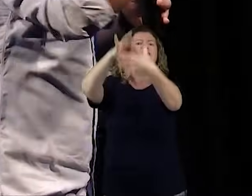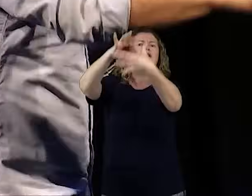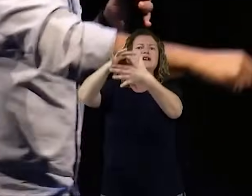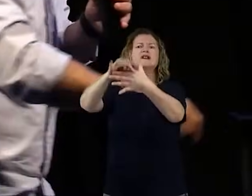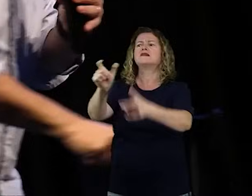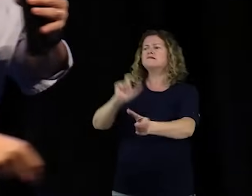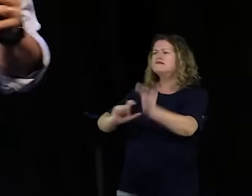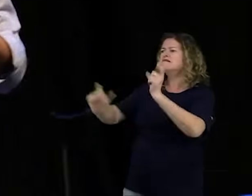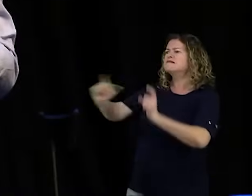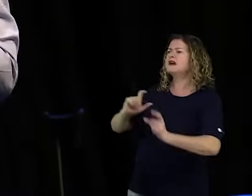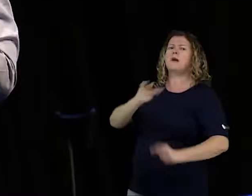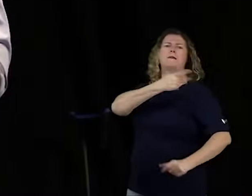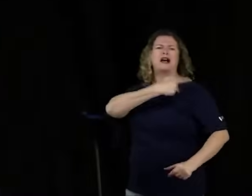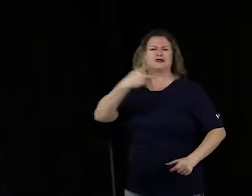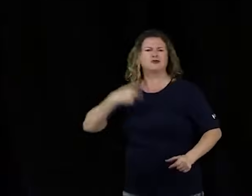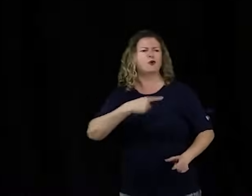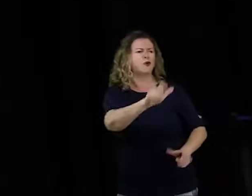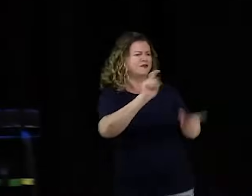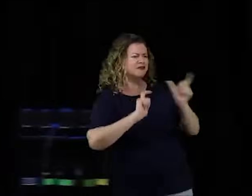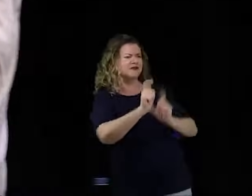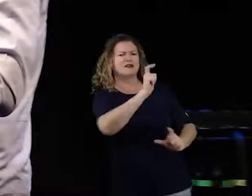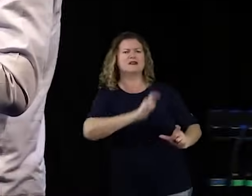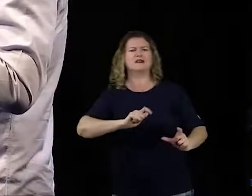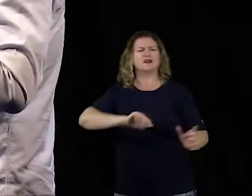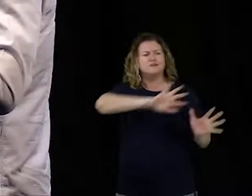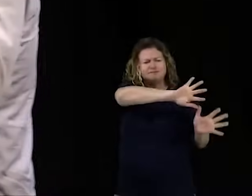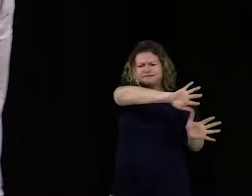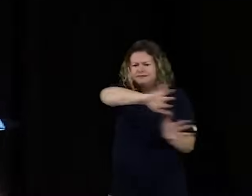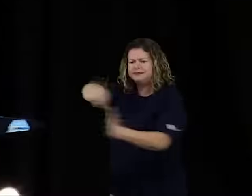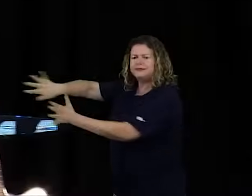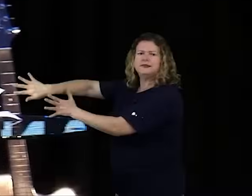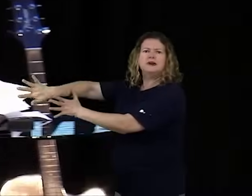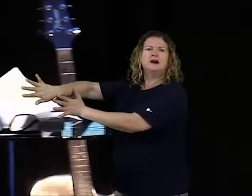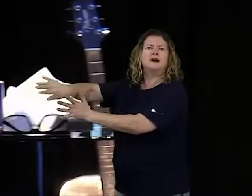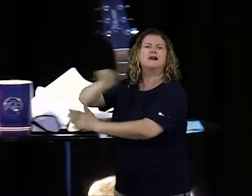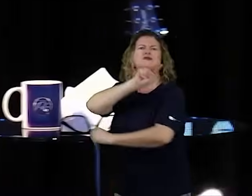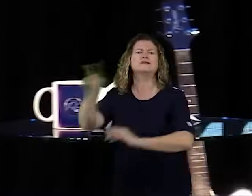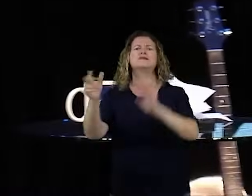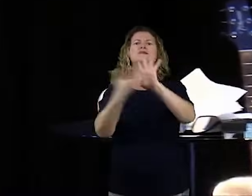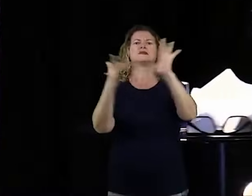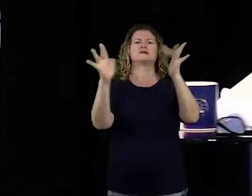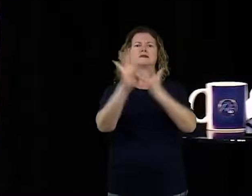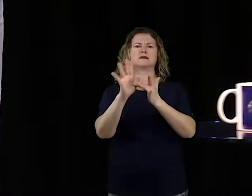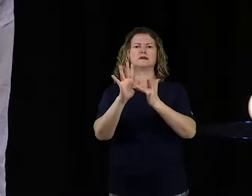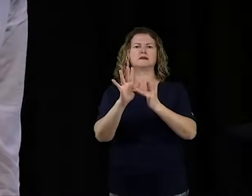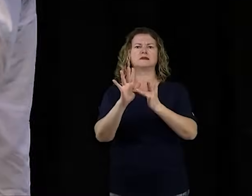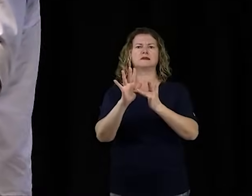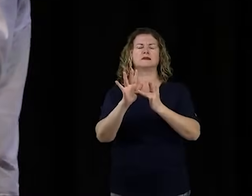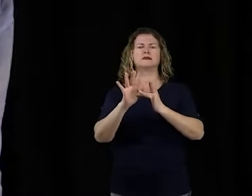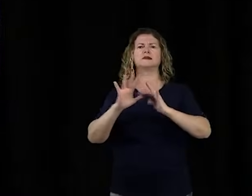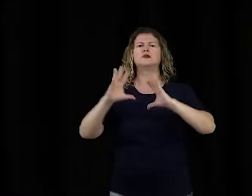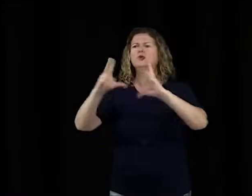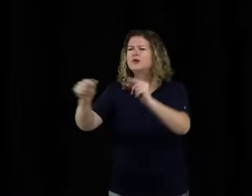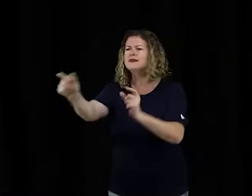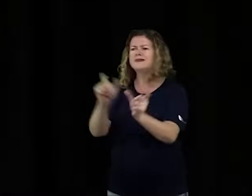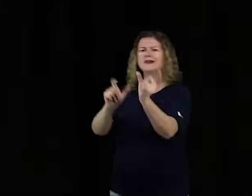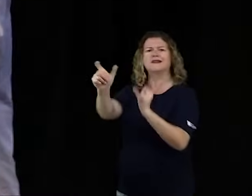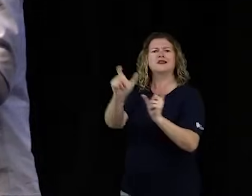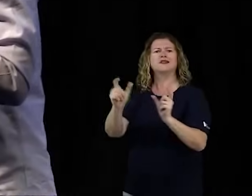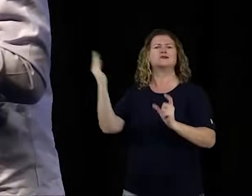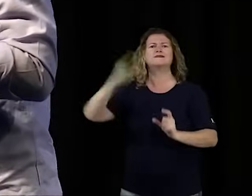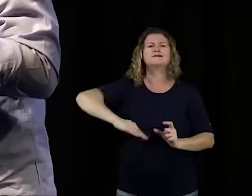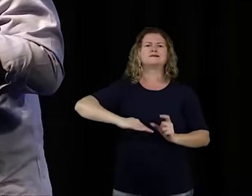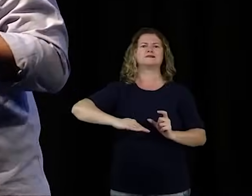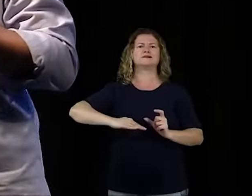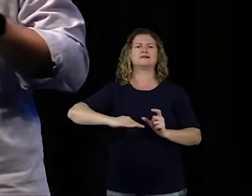meus pastores em nome de Jesus eu também Retiro toda a palavra maligna